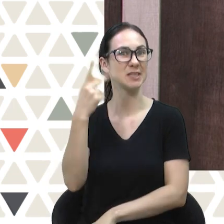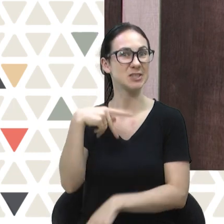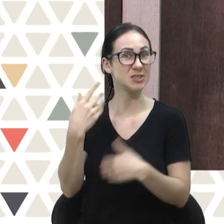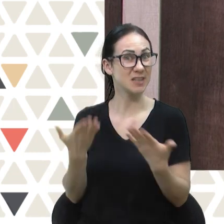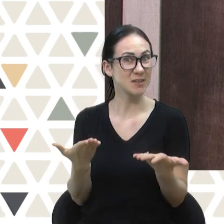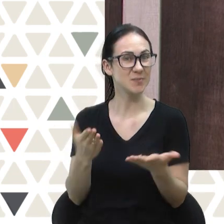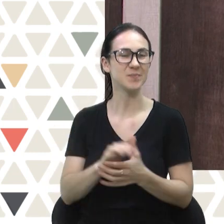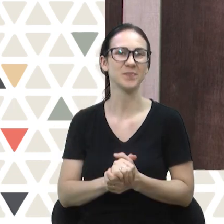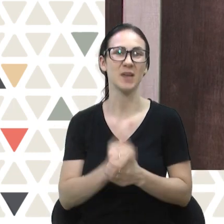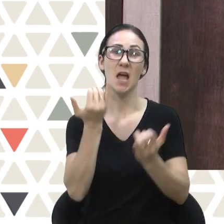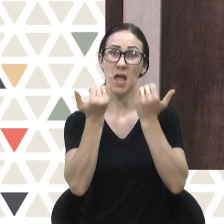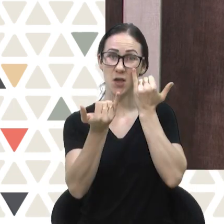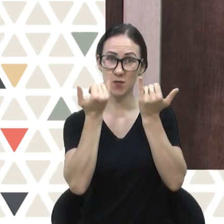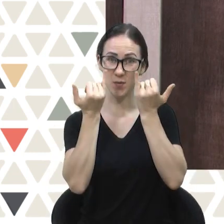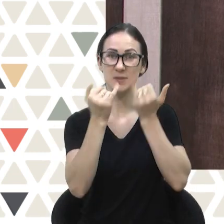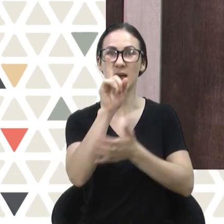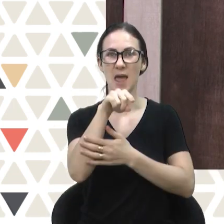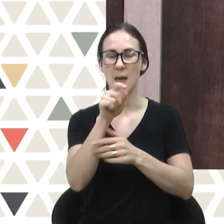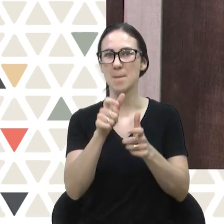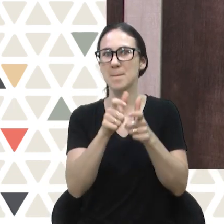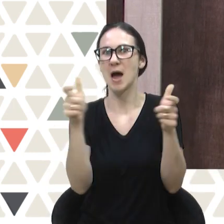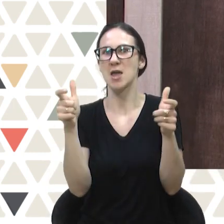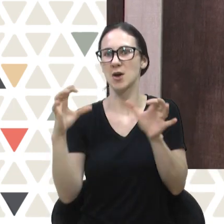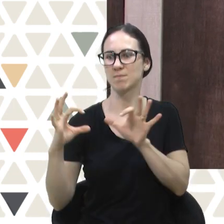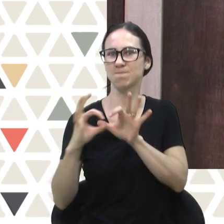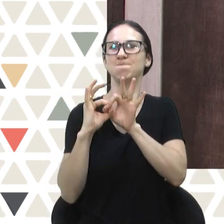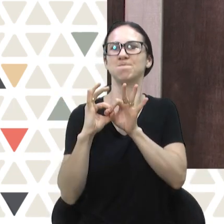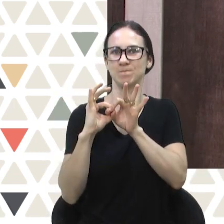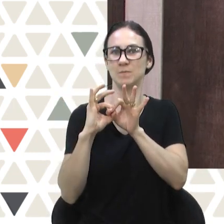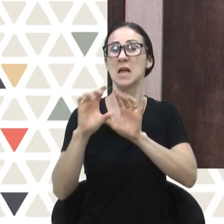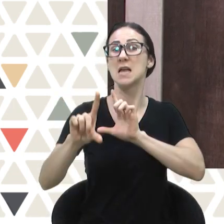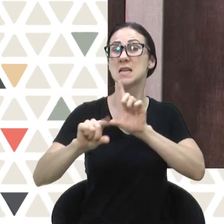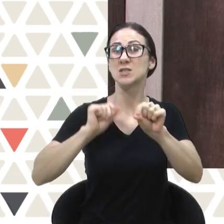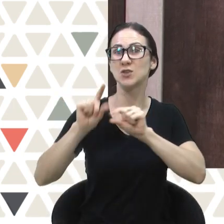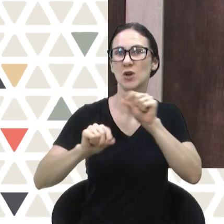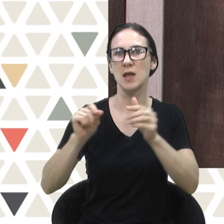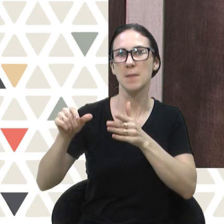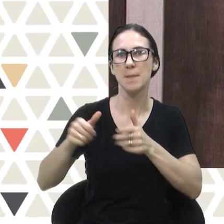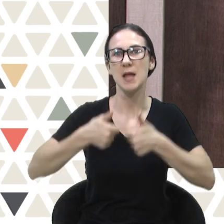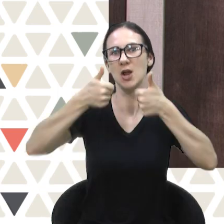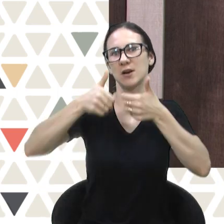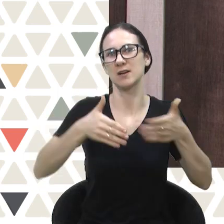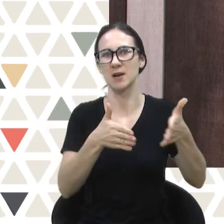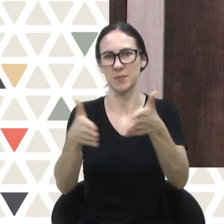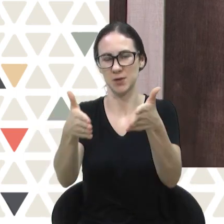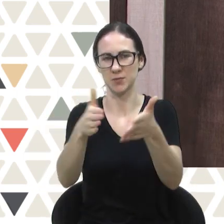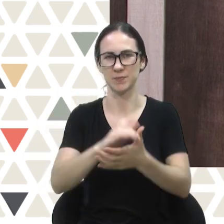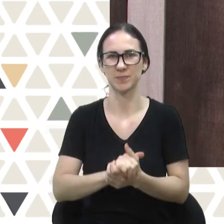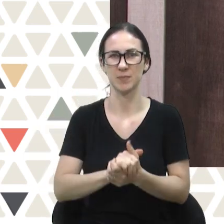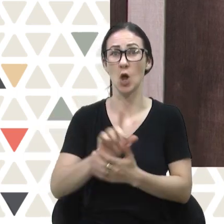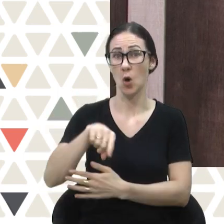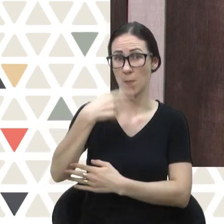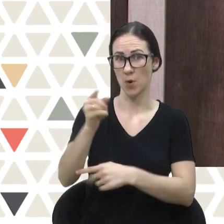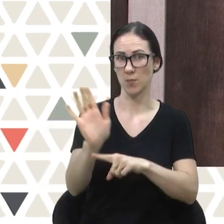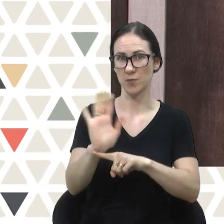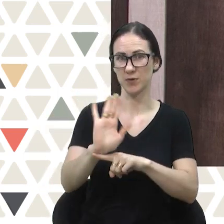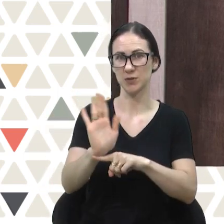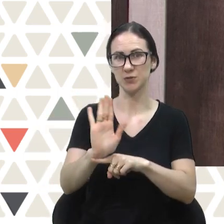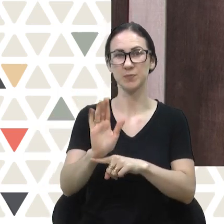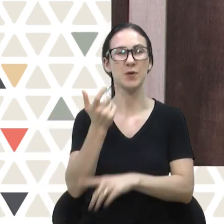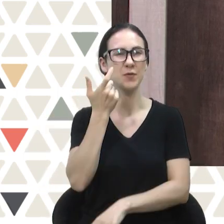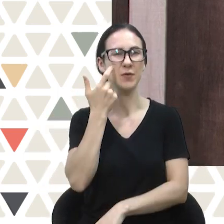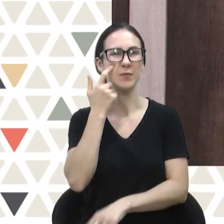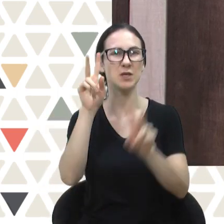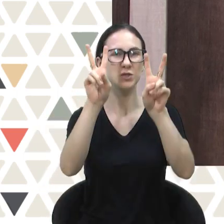política? A informação é nossa maior aliada para escolher o melhor caminho. No próximo vídeo, nós